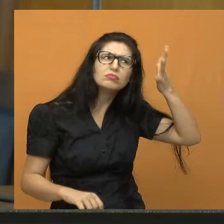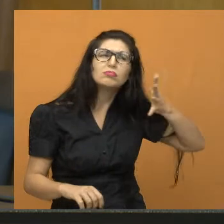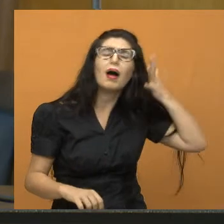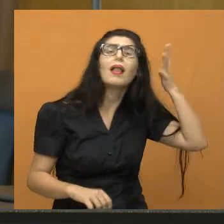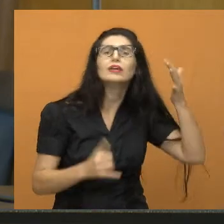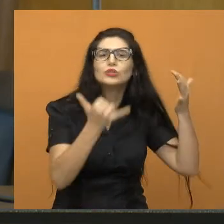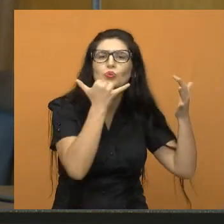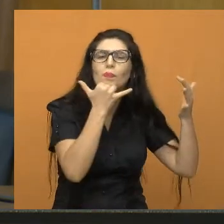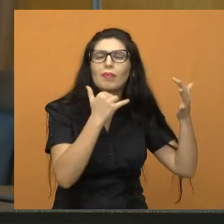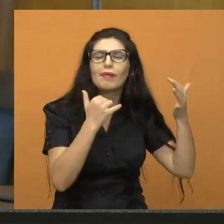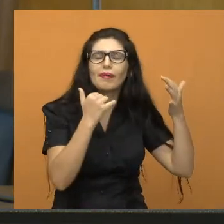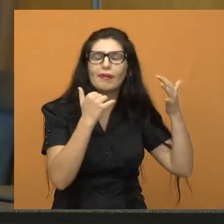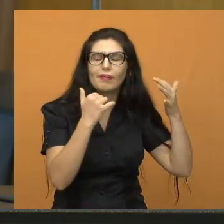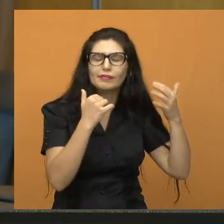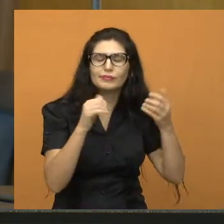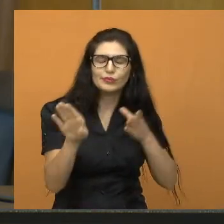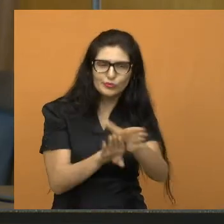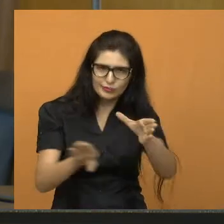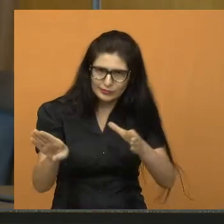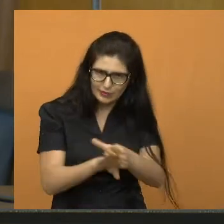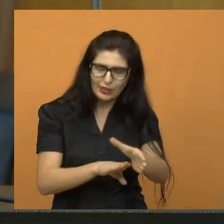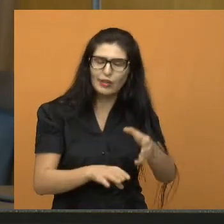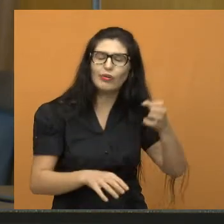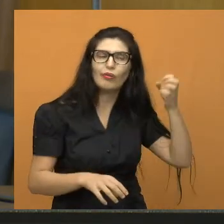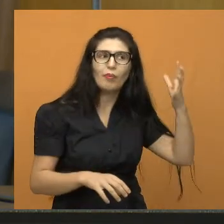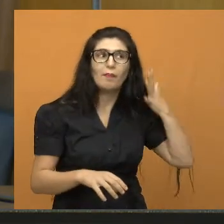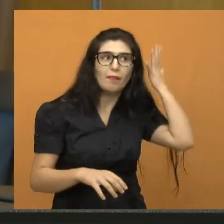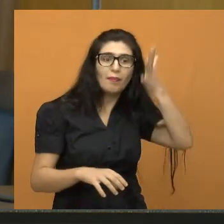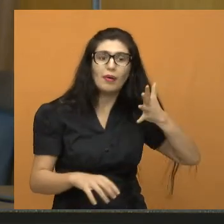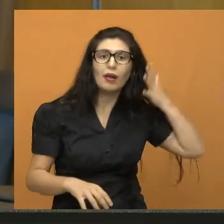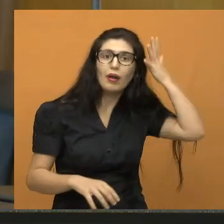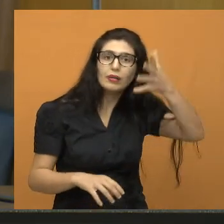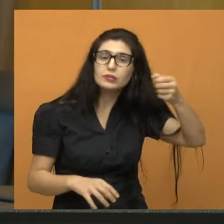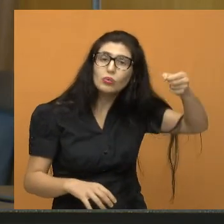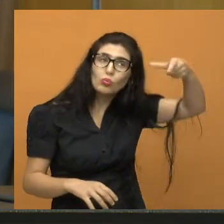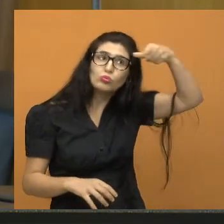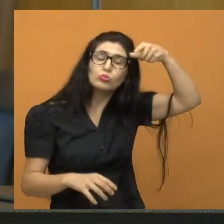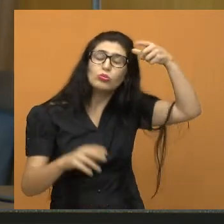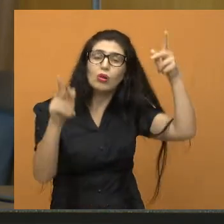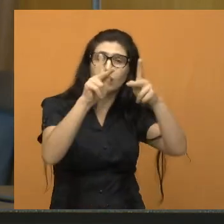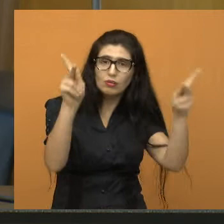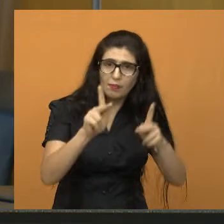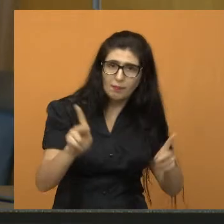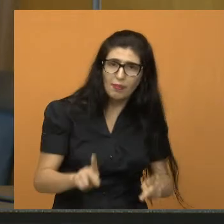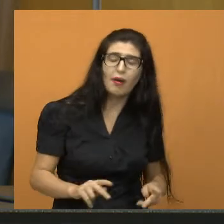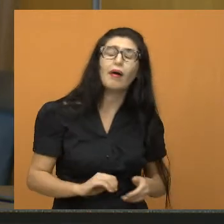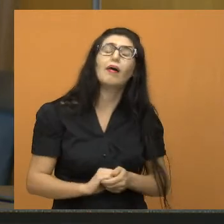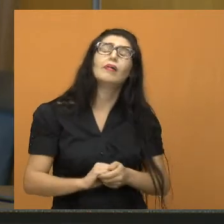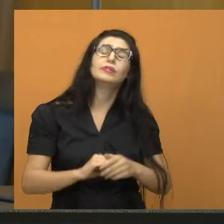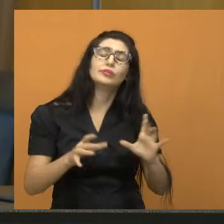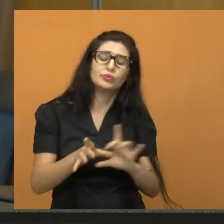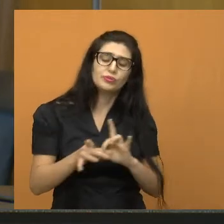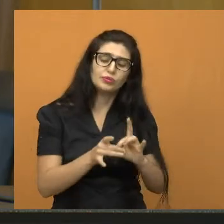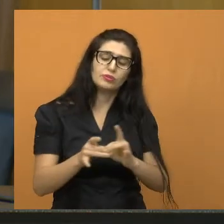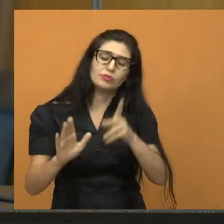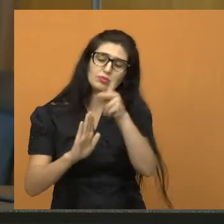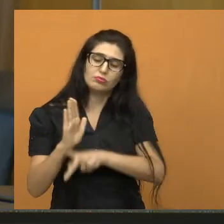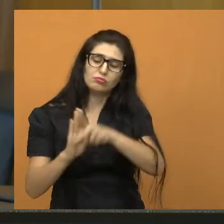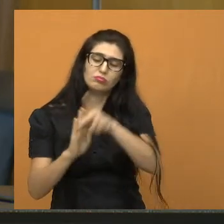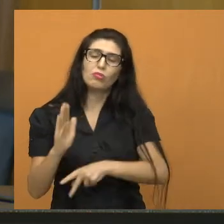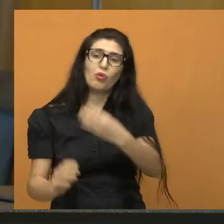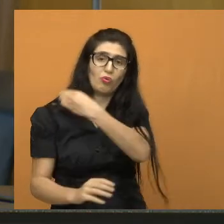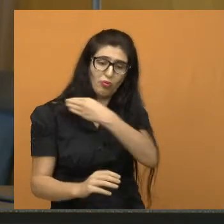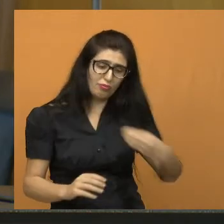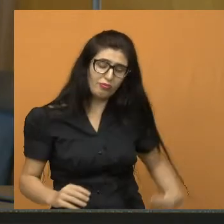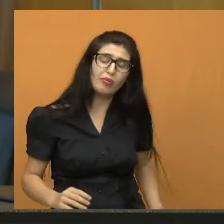sobre a cultura da paz. Porque além, né, da responsabilidade nossa de oferecer a política pública, nós também temos que humanizar os